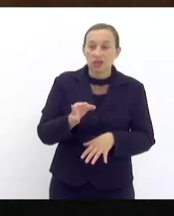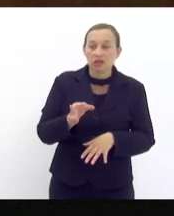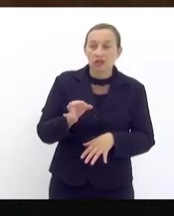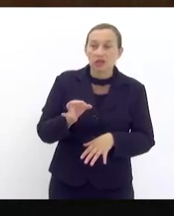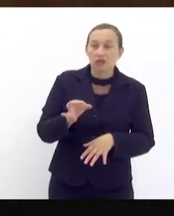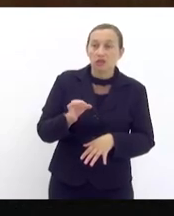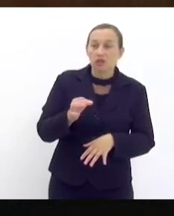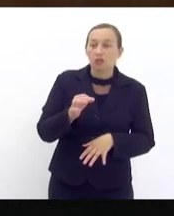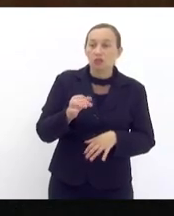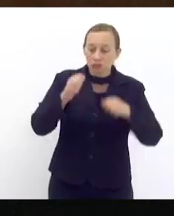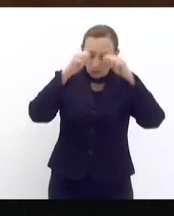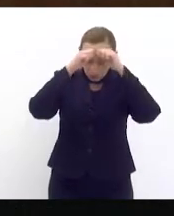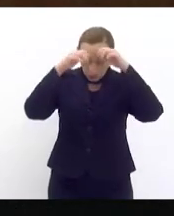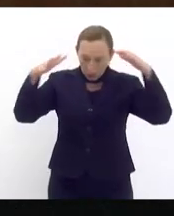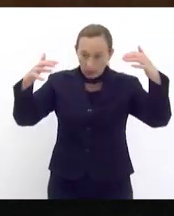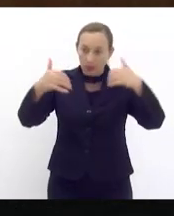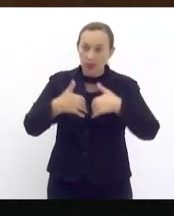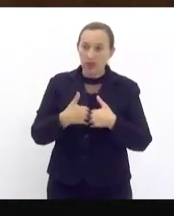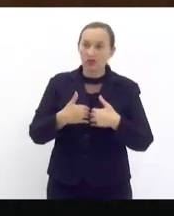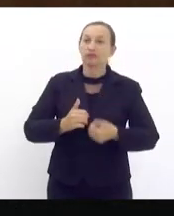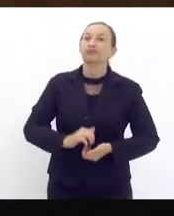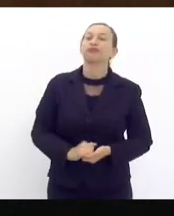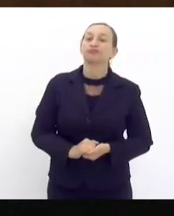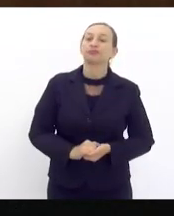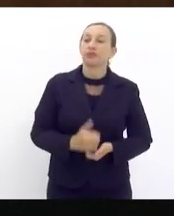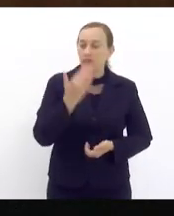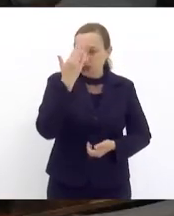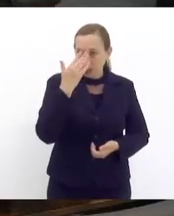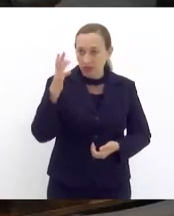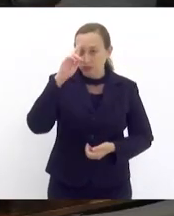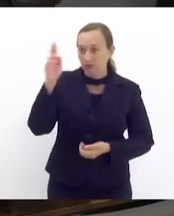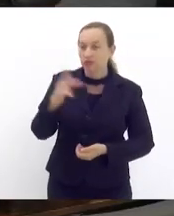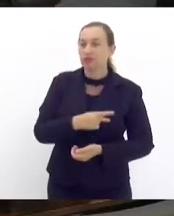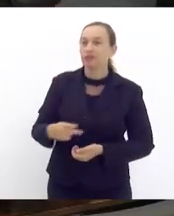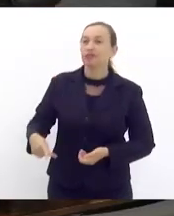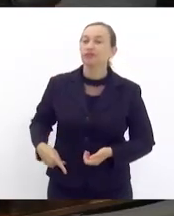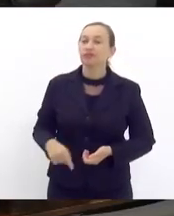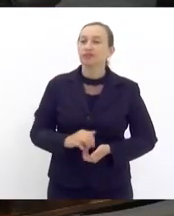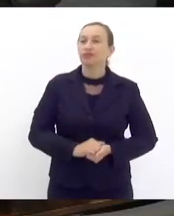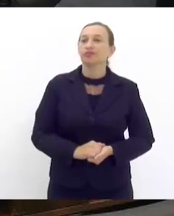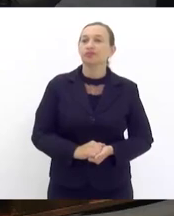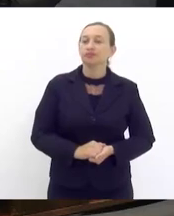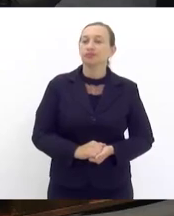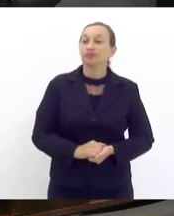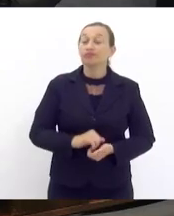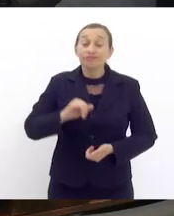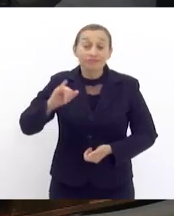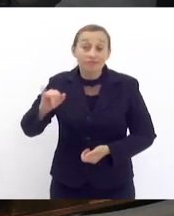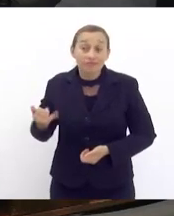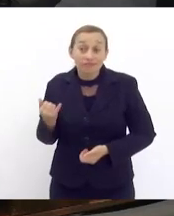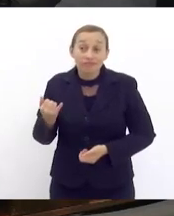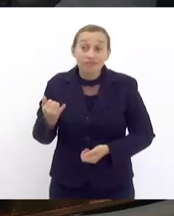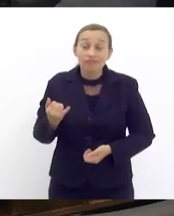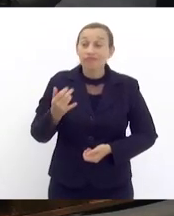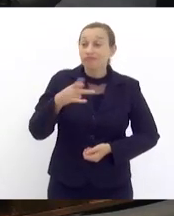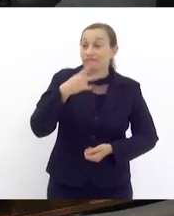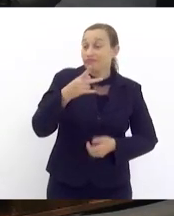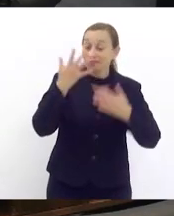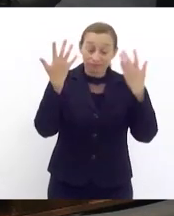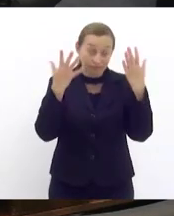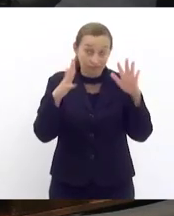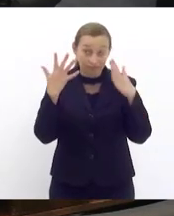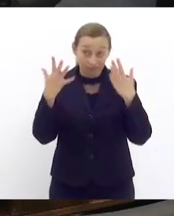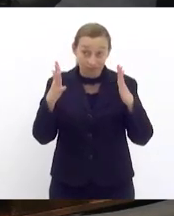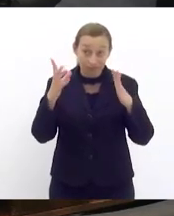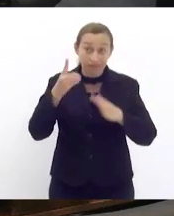com Transtorno do espectro autista Muito obrigado presidente apenas aproveitando parabenizar